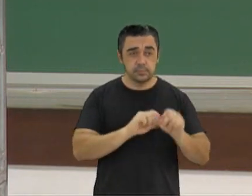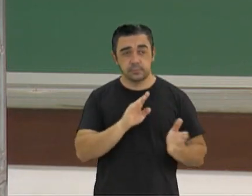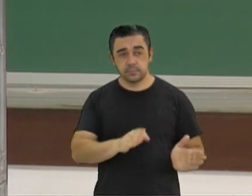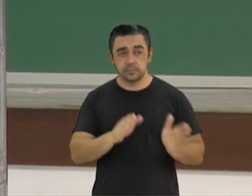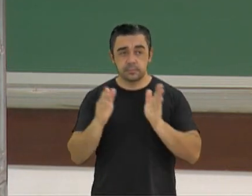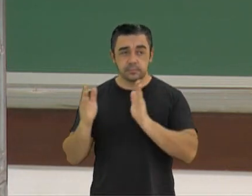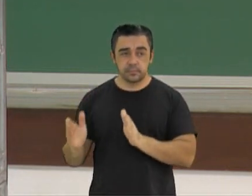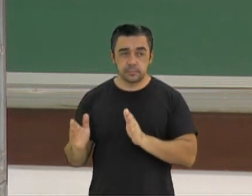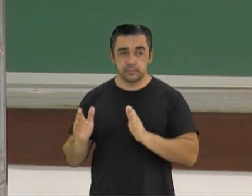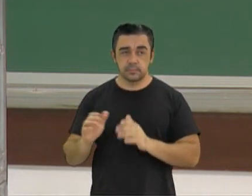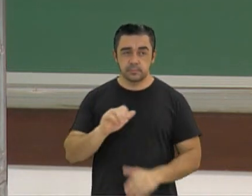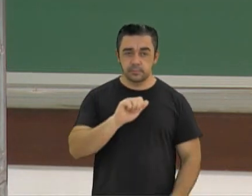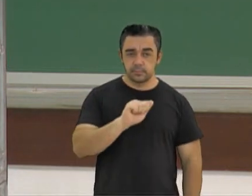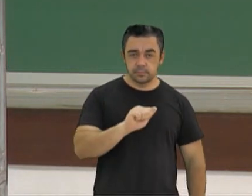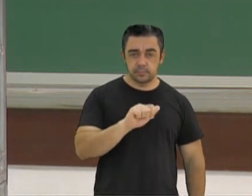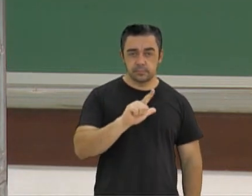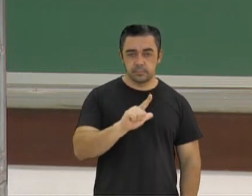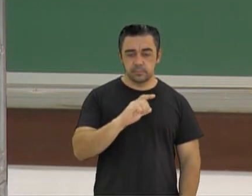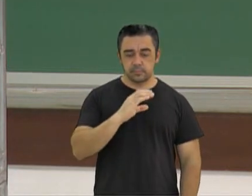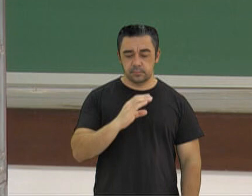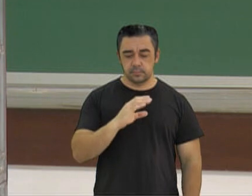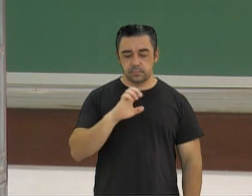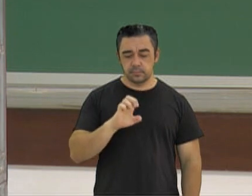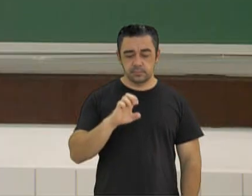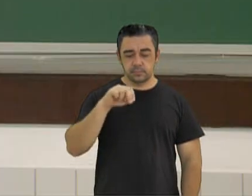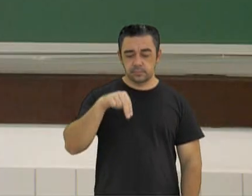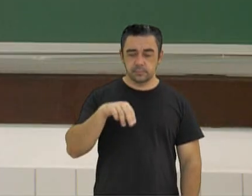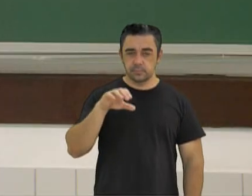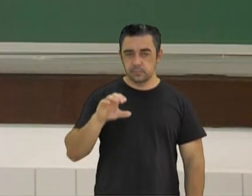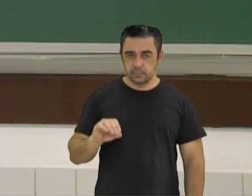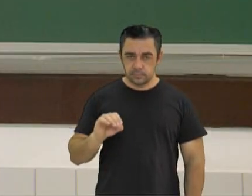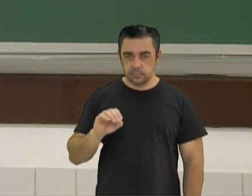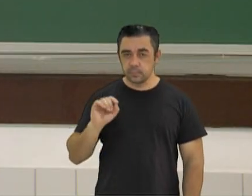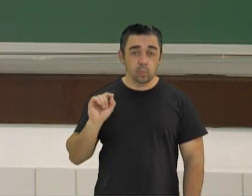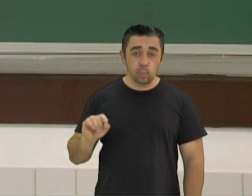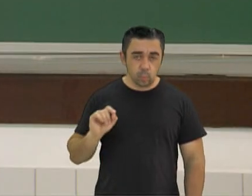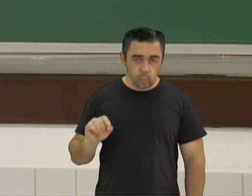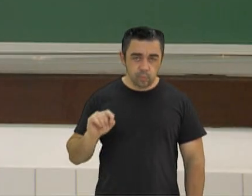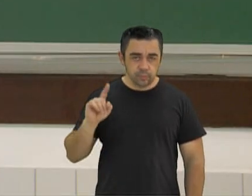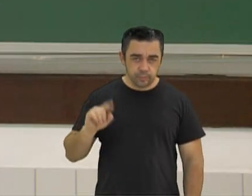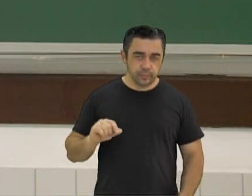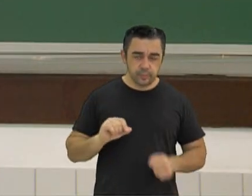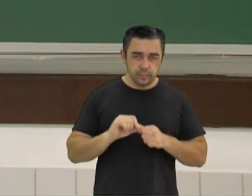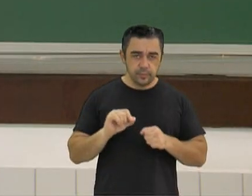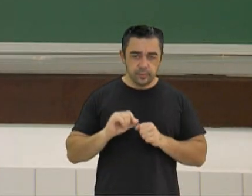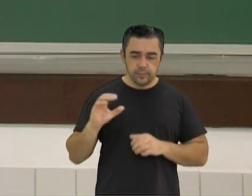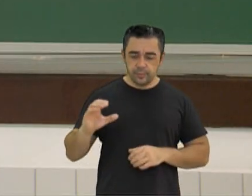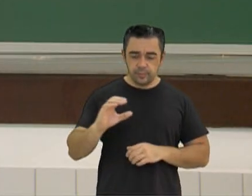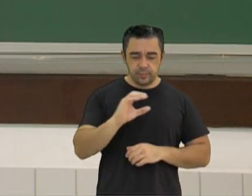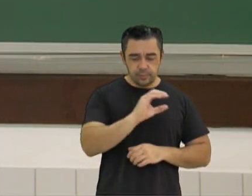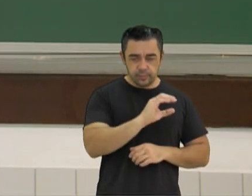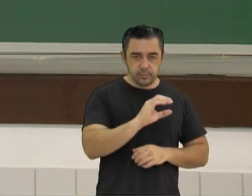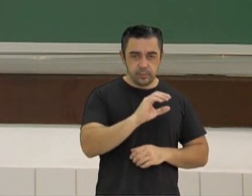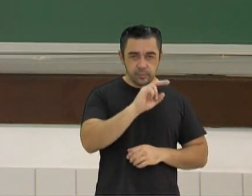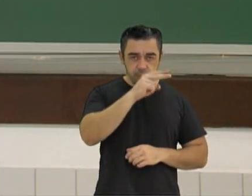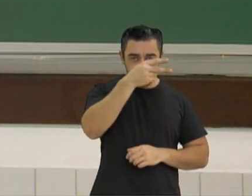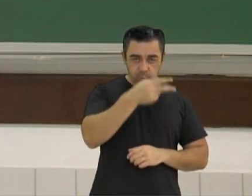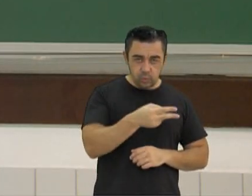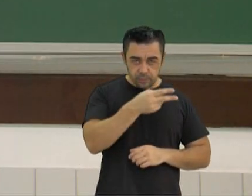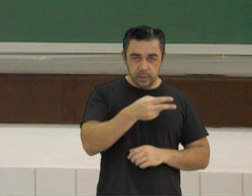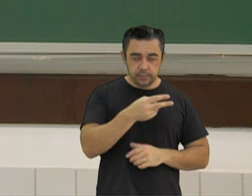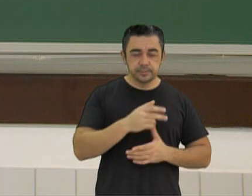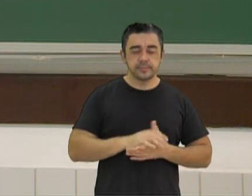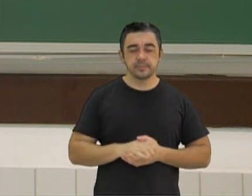um alceno, que é o hidrocarboneto que faz ligação dupla, certo?